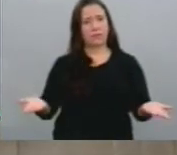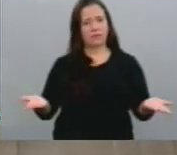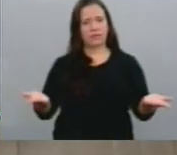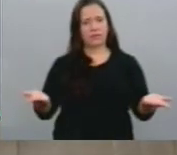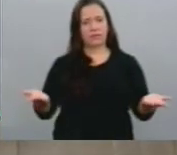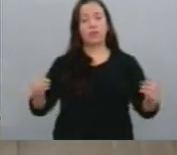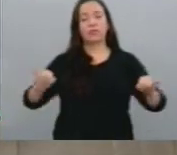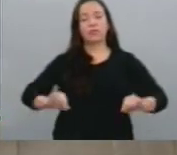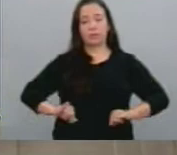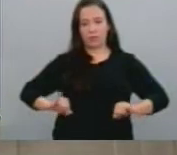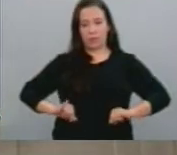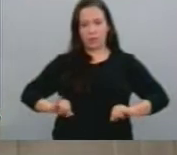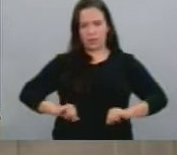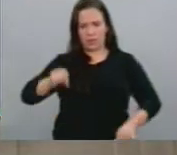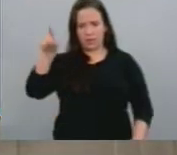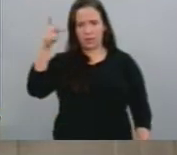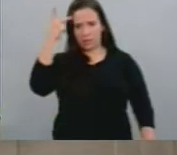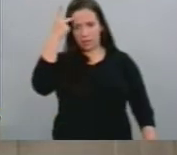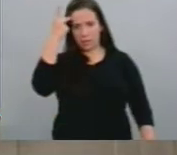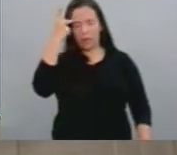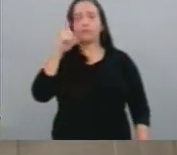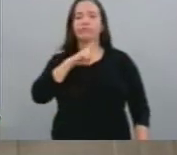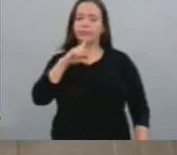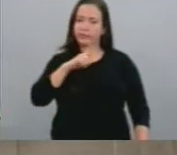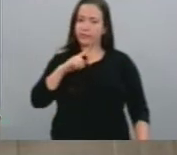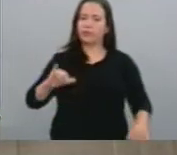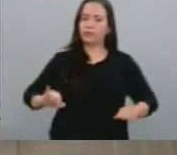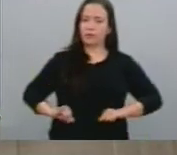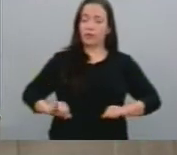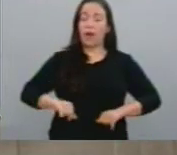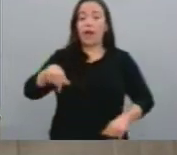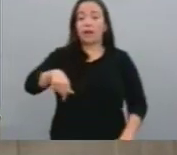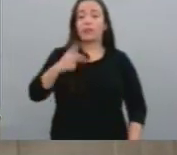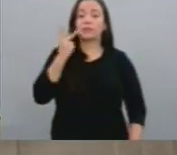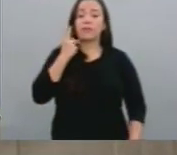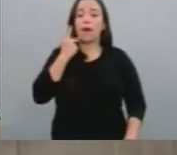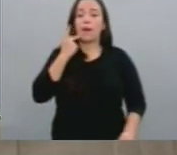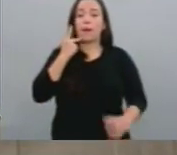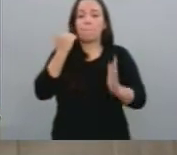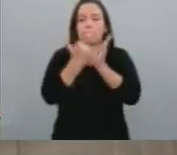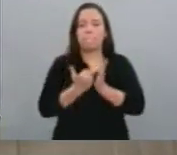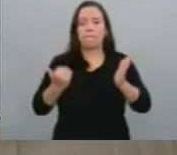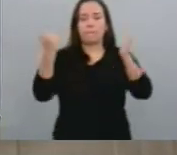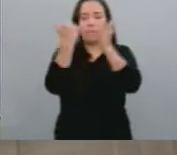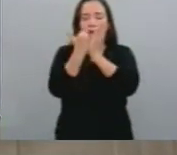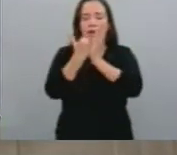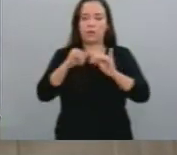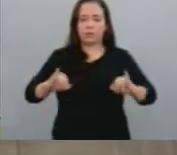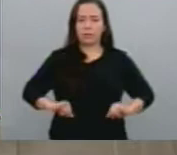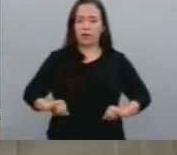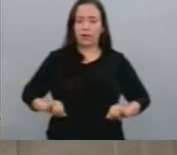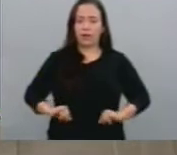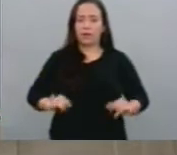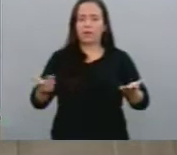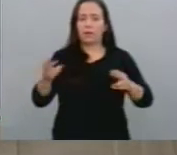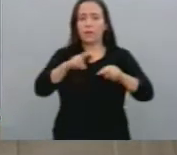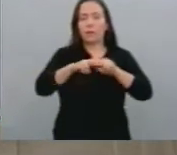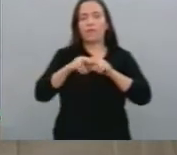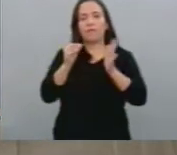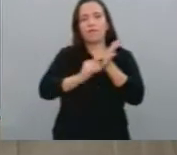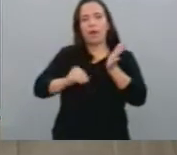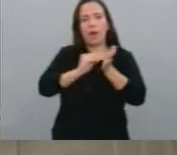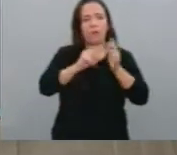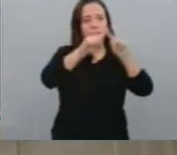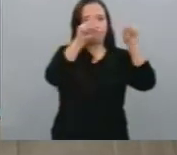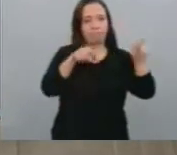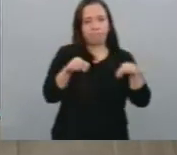mais sofre com a seca é São Paulo? São Paulo está sofrendo também, mas nós sofremos mais. Portanto, falta visão de futuro, falta visão estratégica. Deputado,